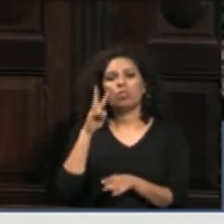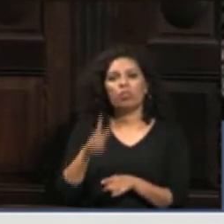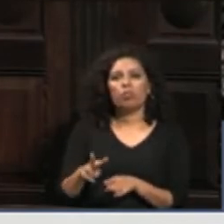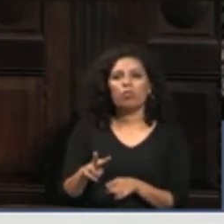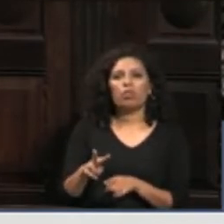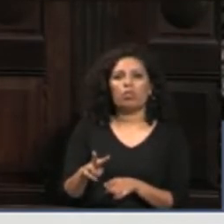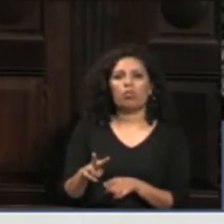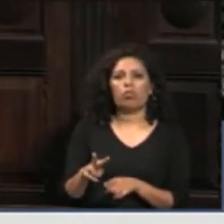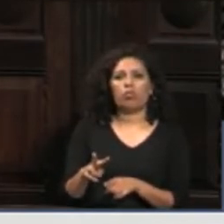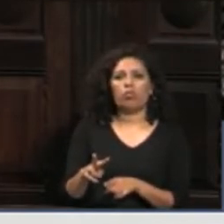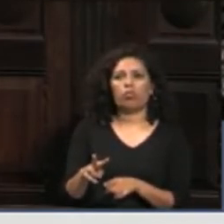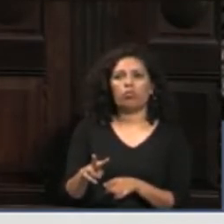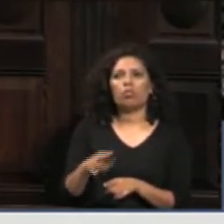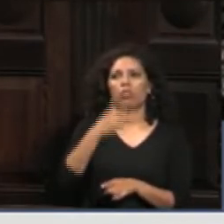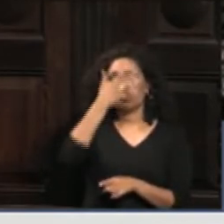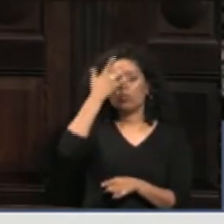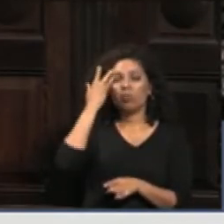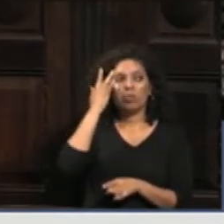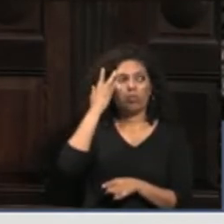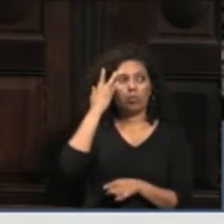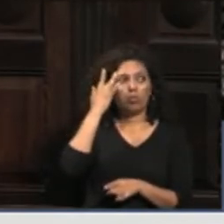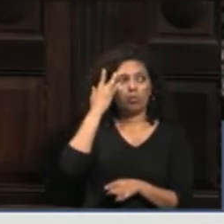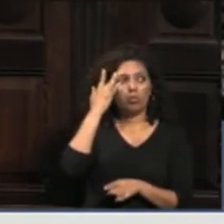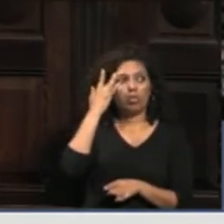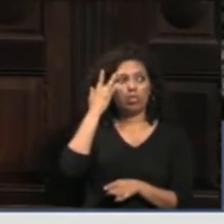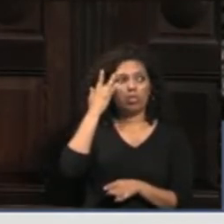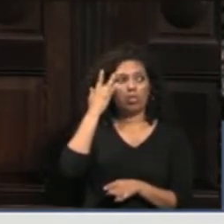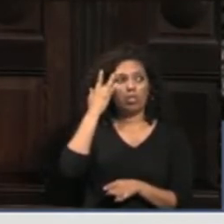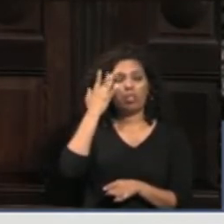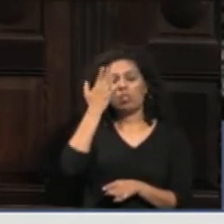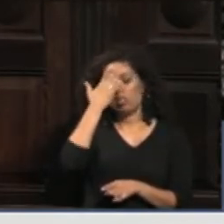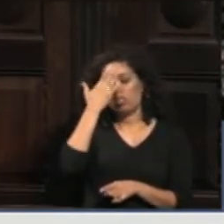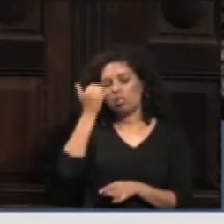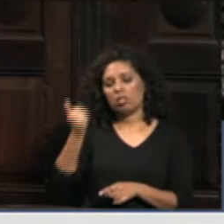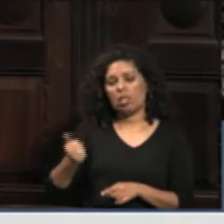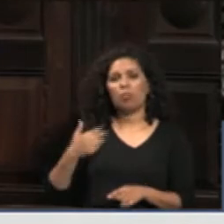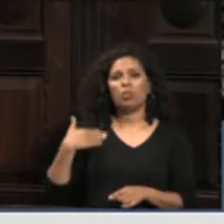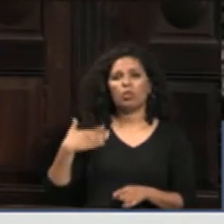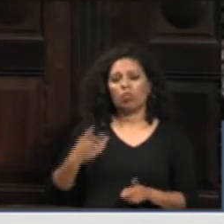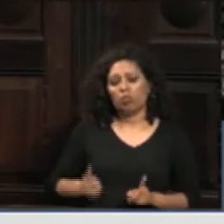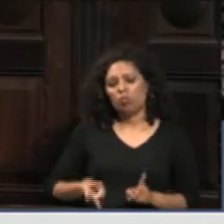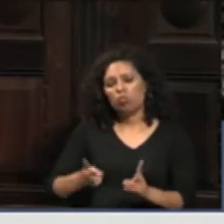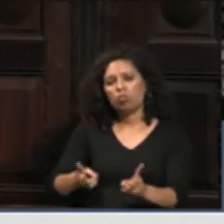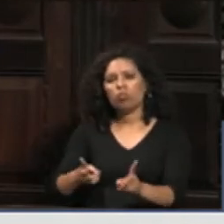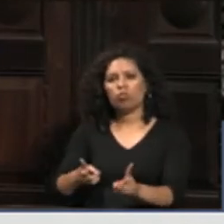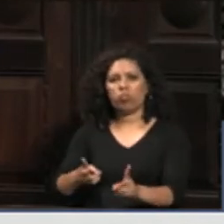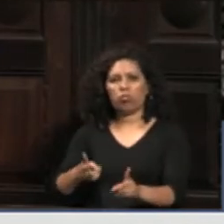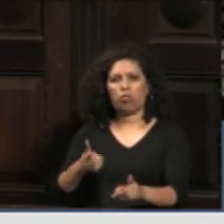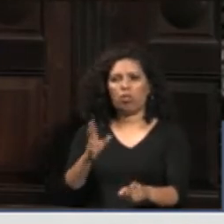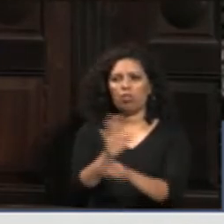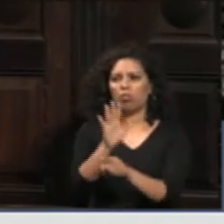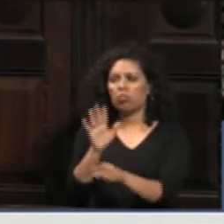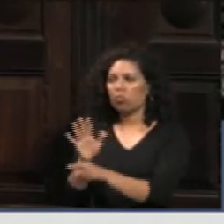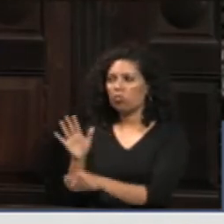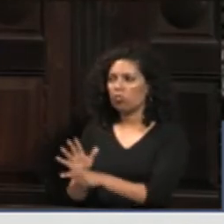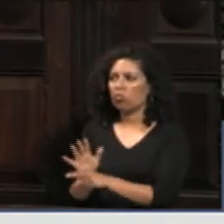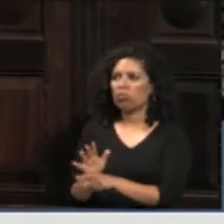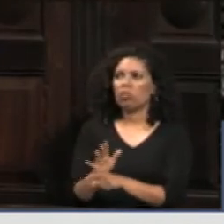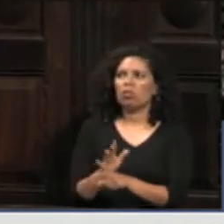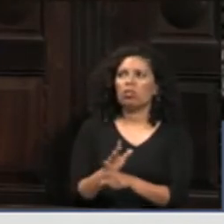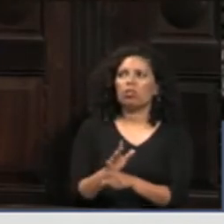ao ideário que eu sempre defendi e vou continuar defendendo, no sentido